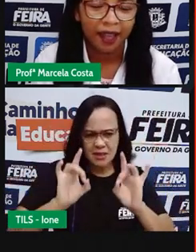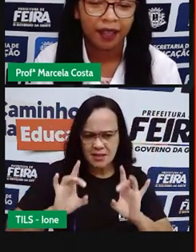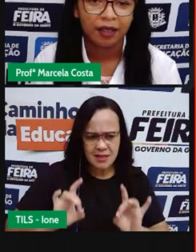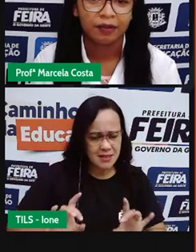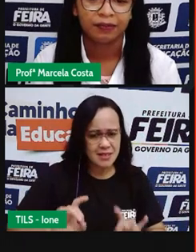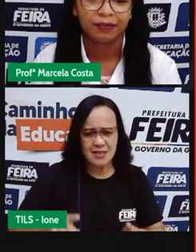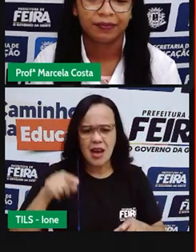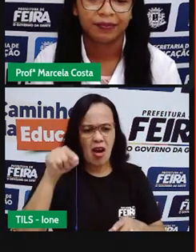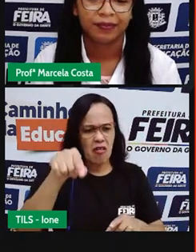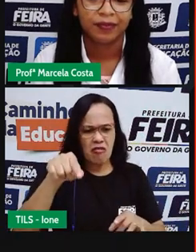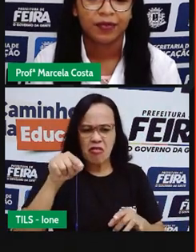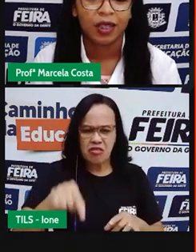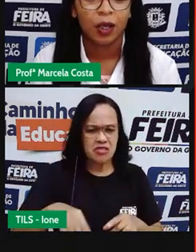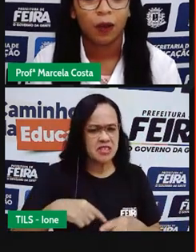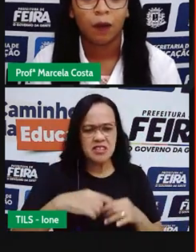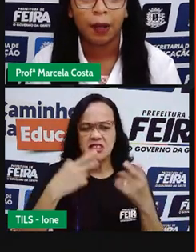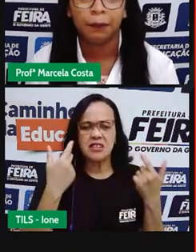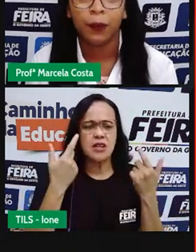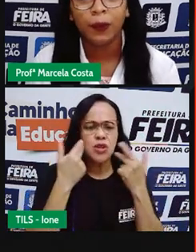Você é especial e importante apenas por ser como você é.